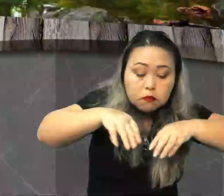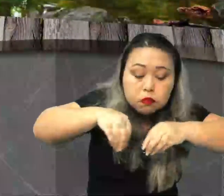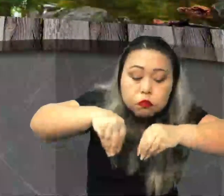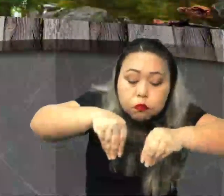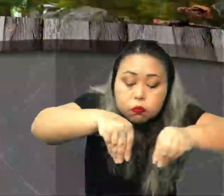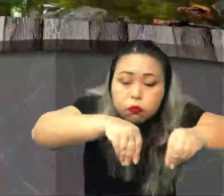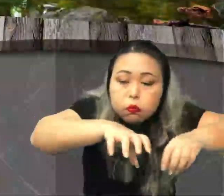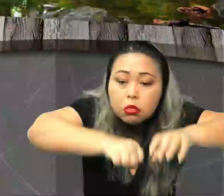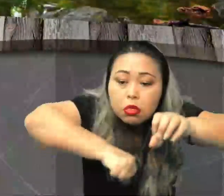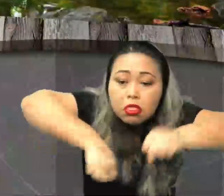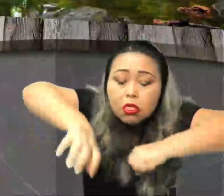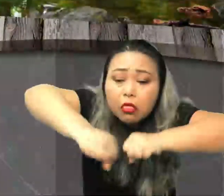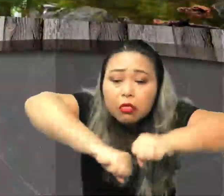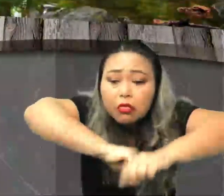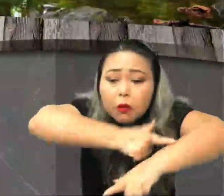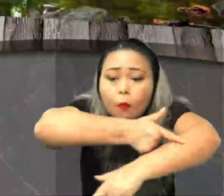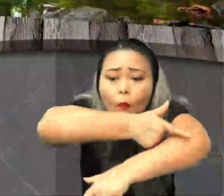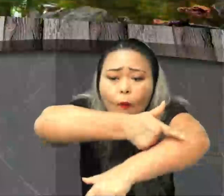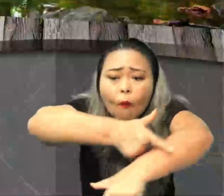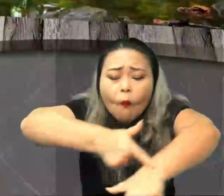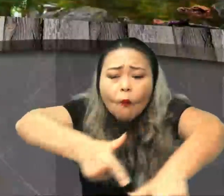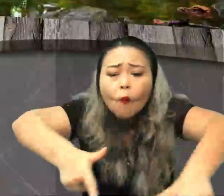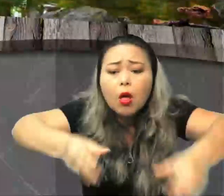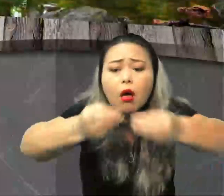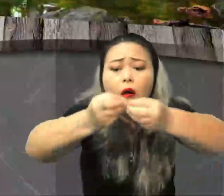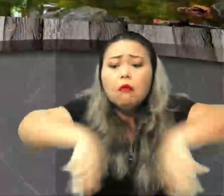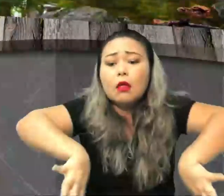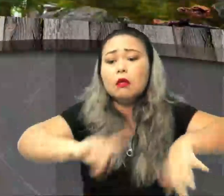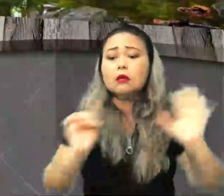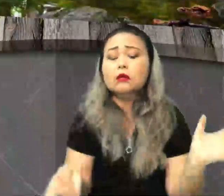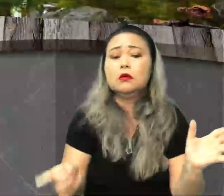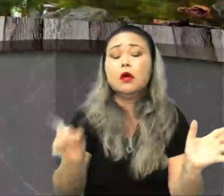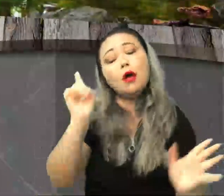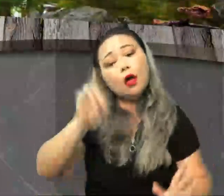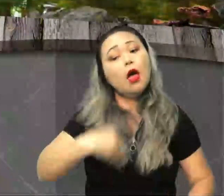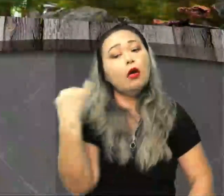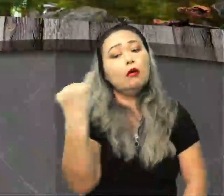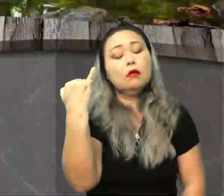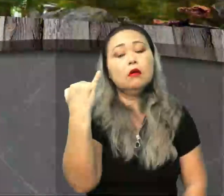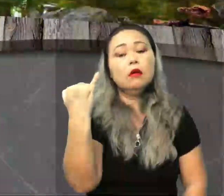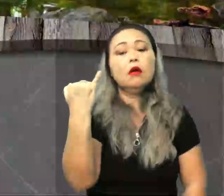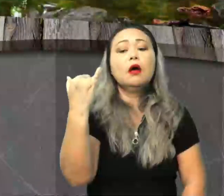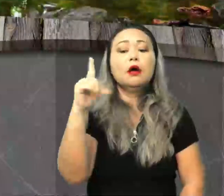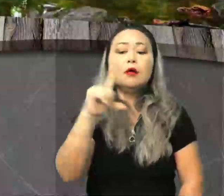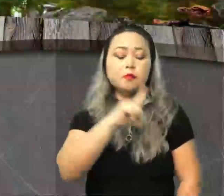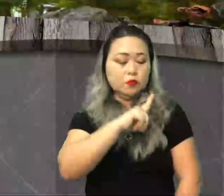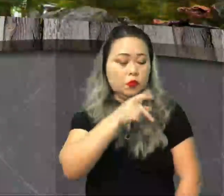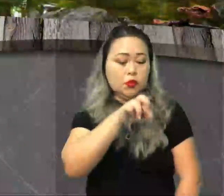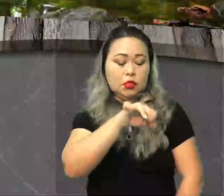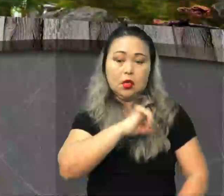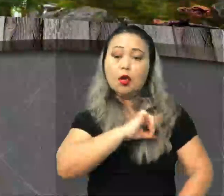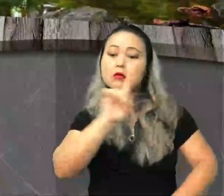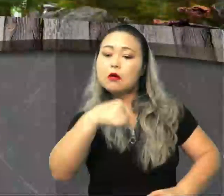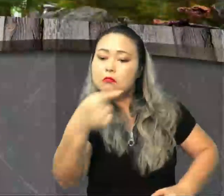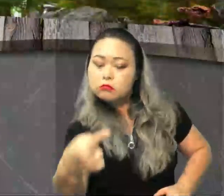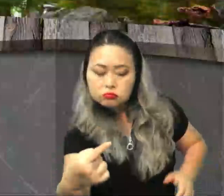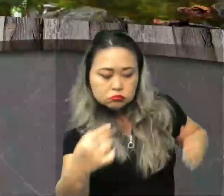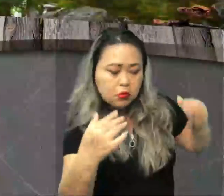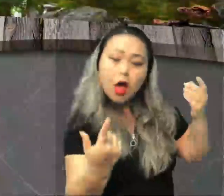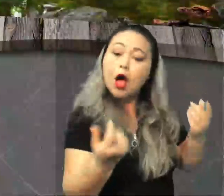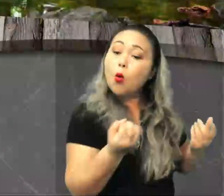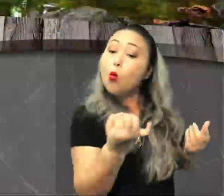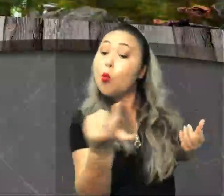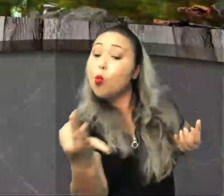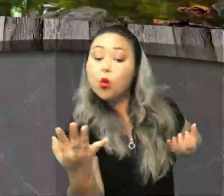pode acabar com a vegetação daquele lugar. Então, é importante ter, sim, as presas e os seus predadores em uma